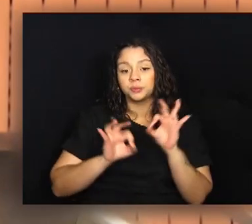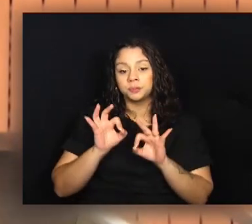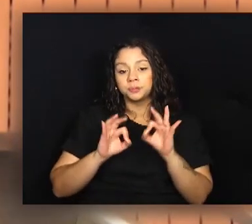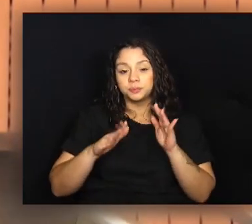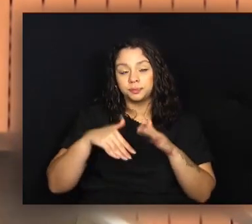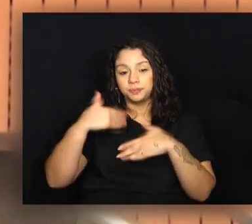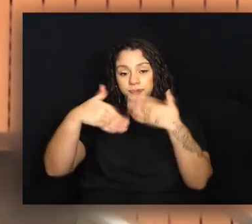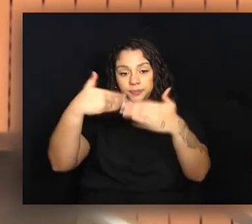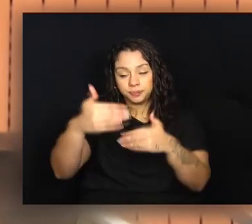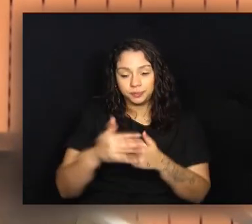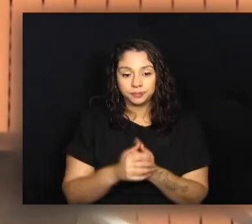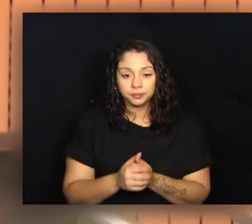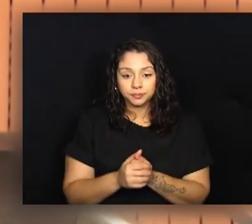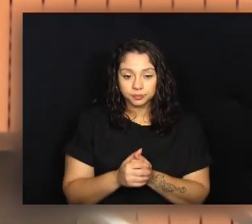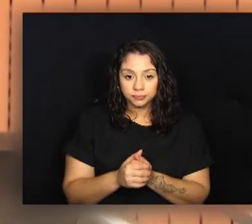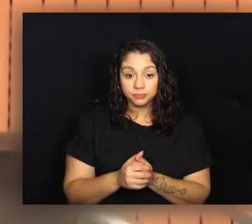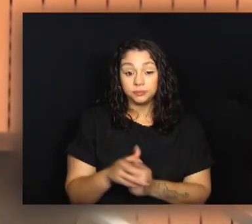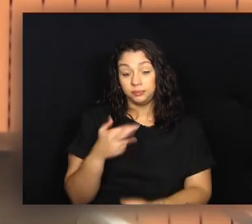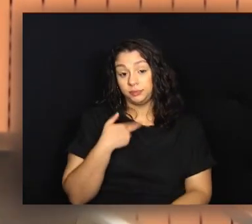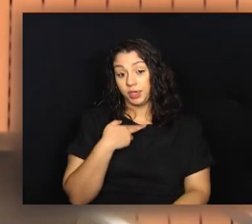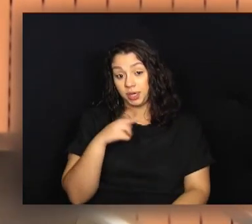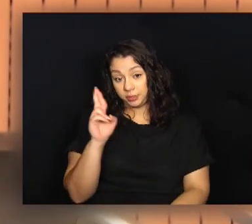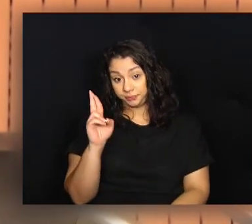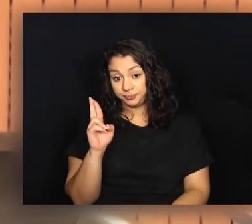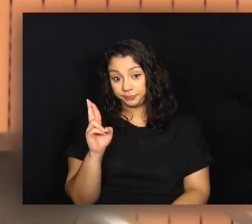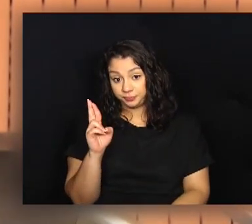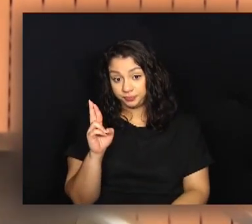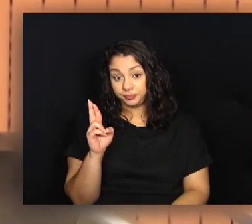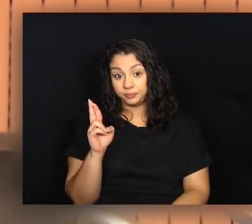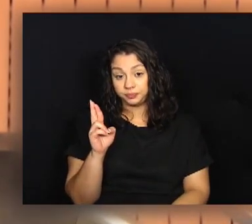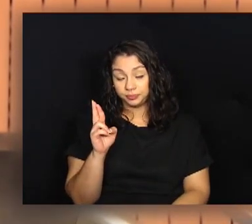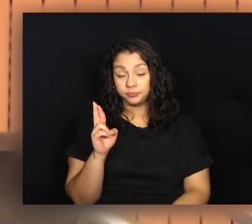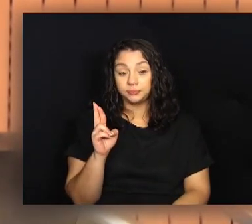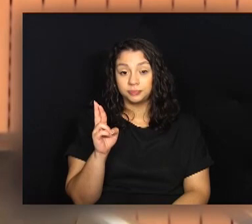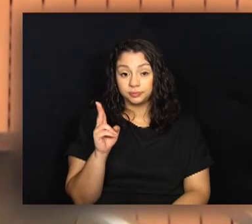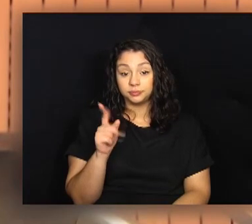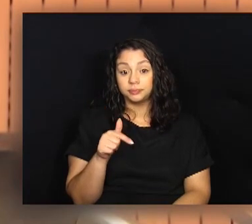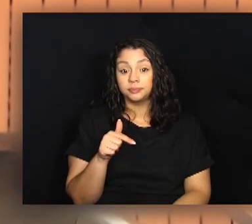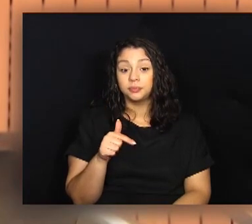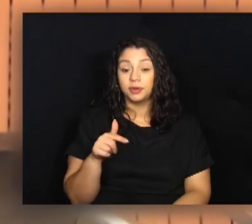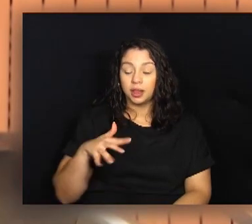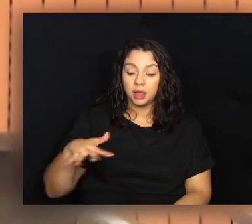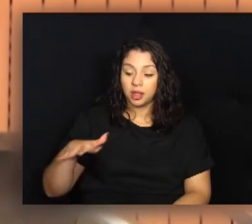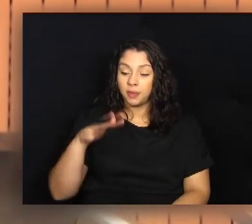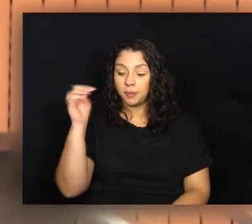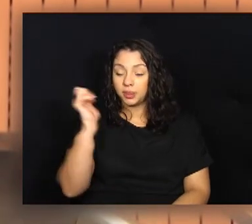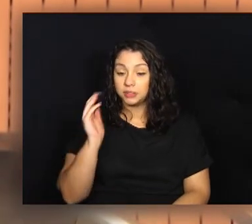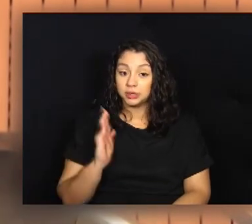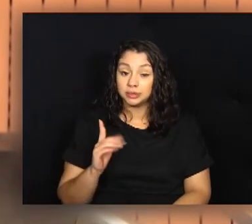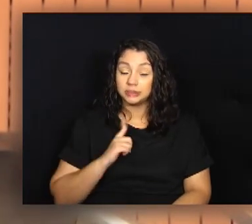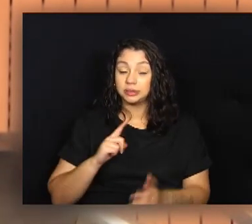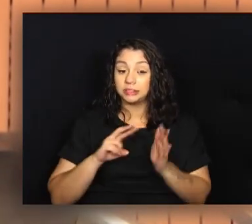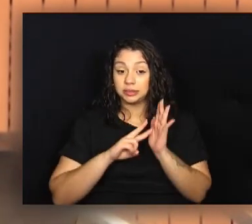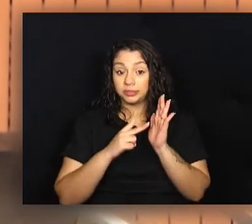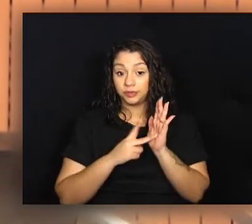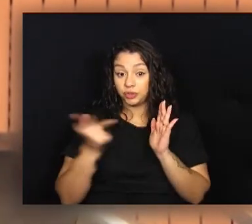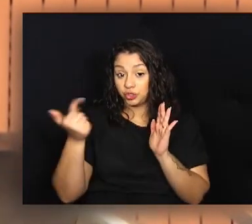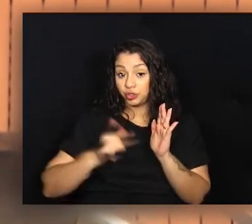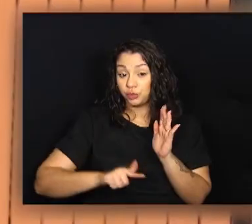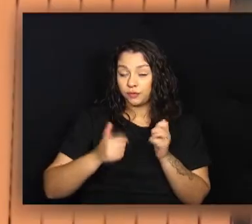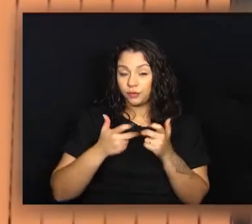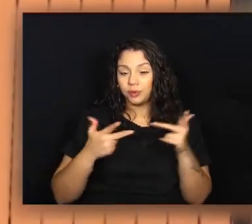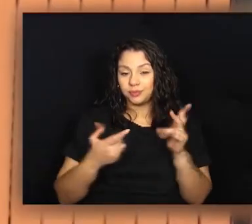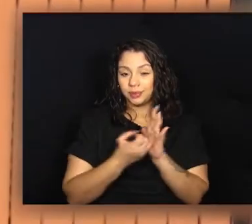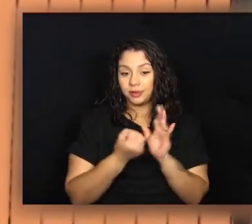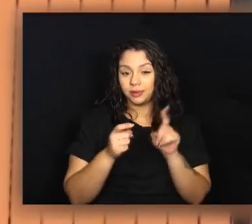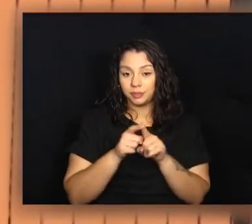construção. A religiosidade de matriz africana na diáspora brasileira ressignificou símbolos e